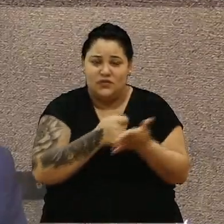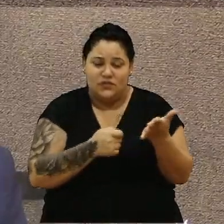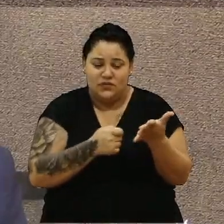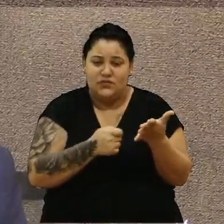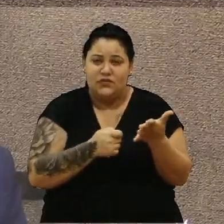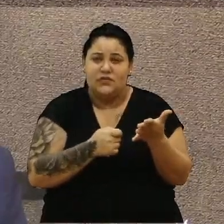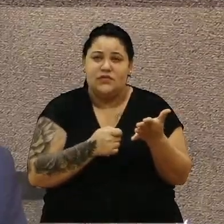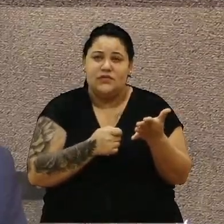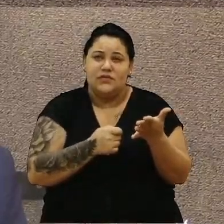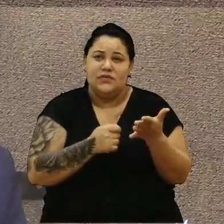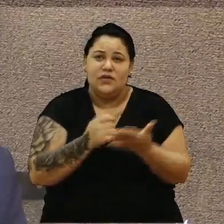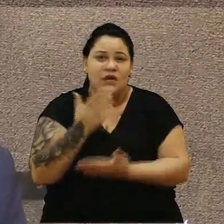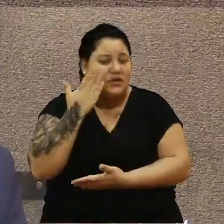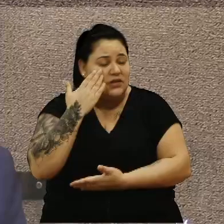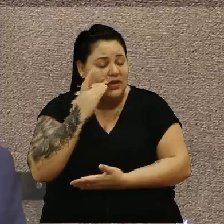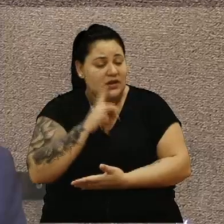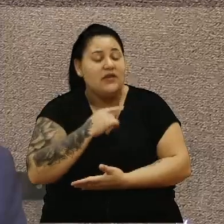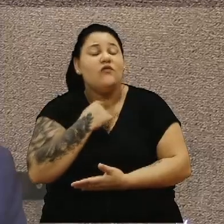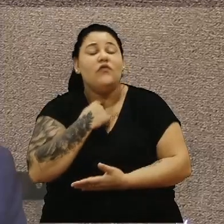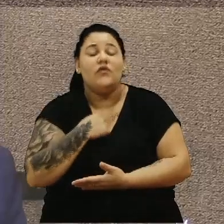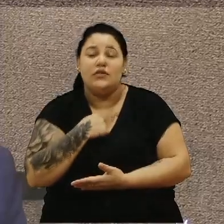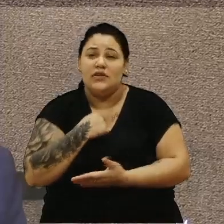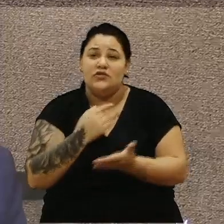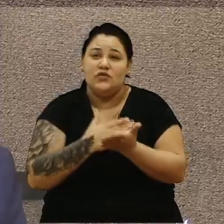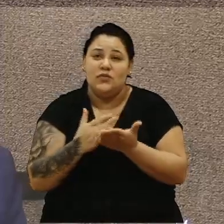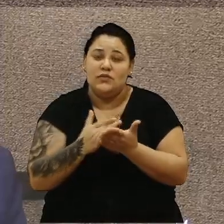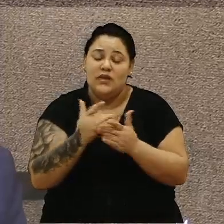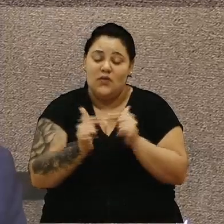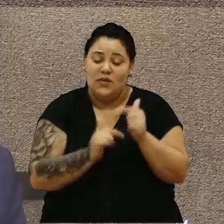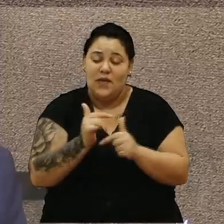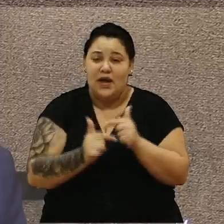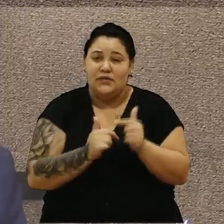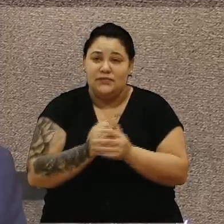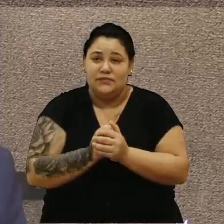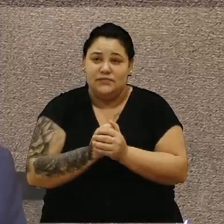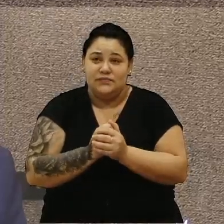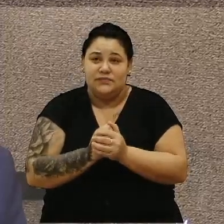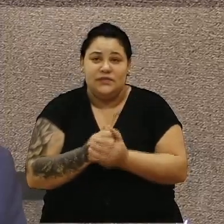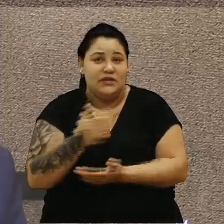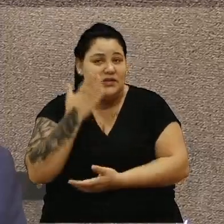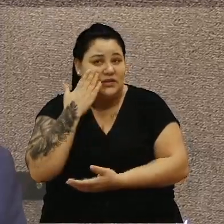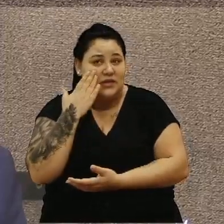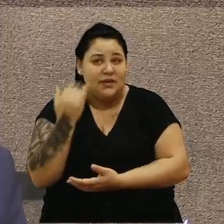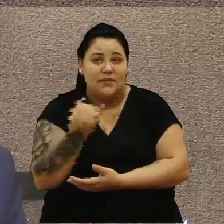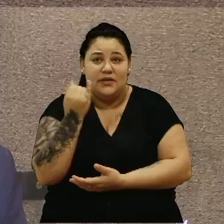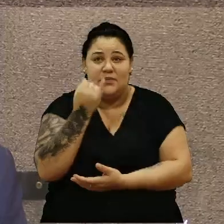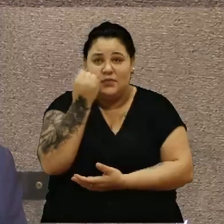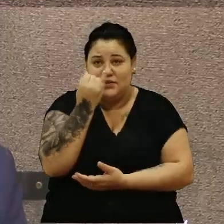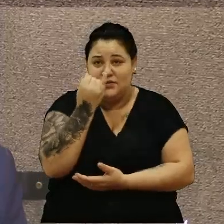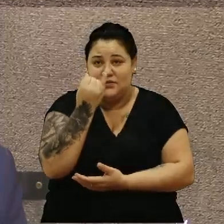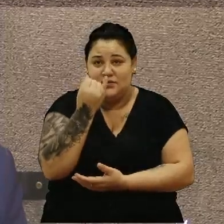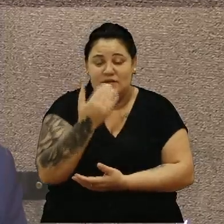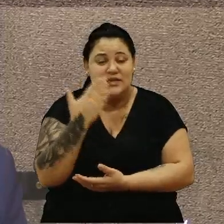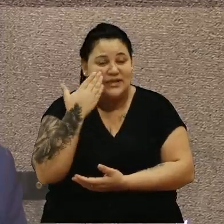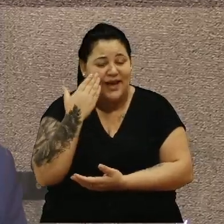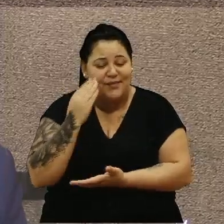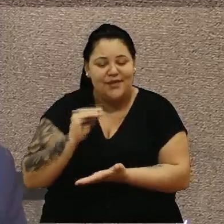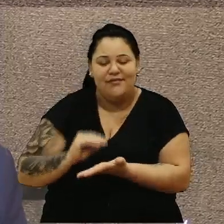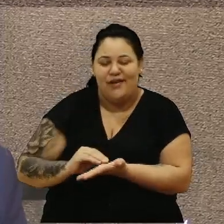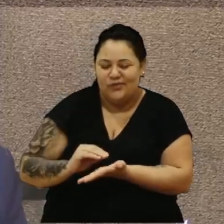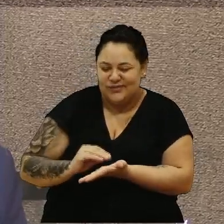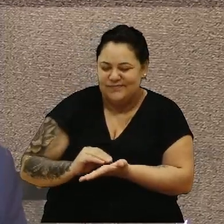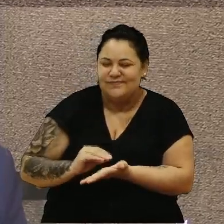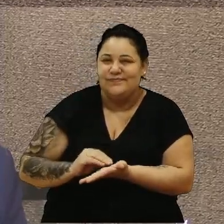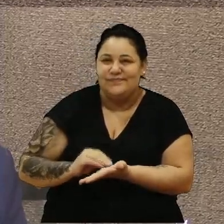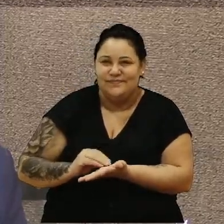de iniciar efetivamente o seu trabalho, e sabem da importância disso, e sabem da defasagem, que não é de agora, né, Rubem? É